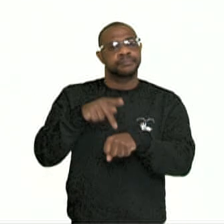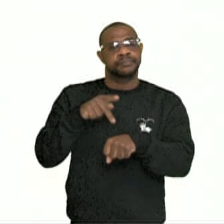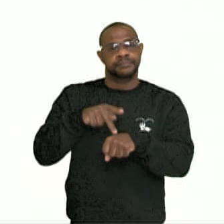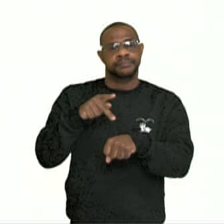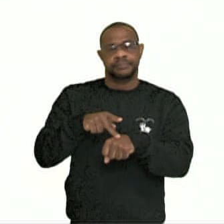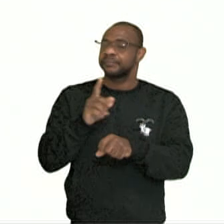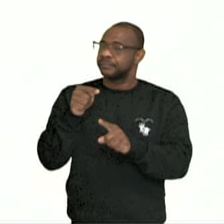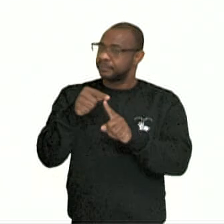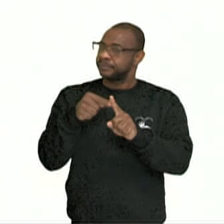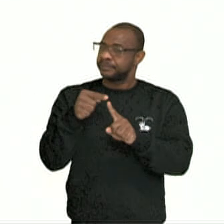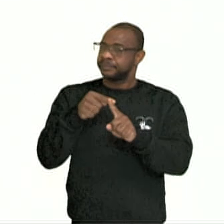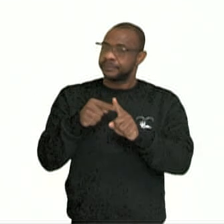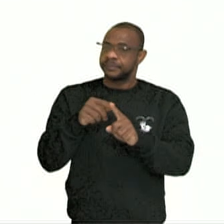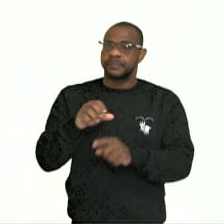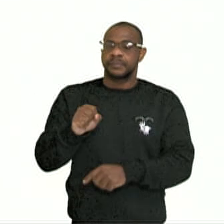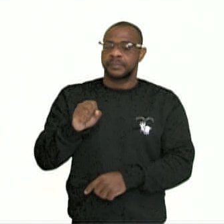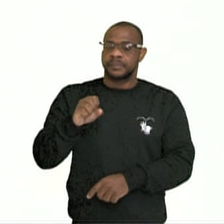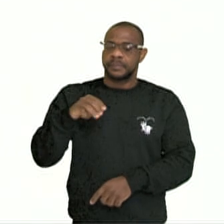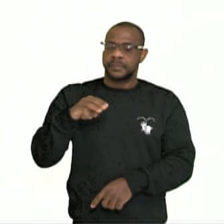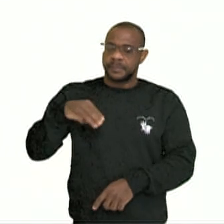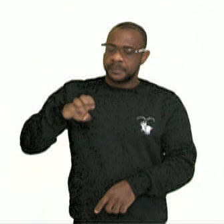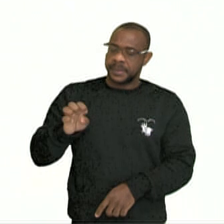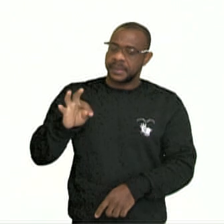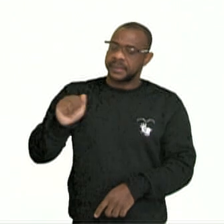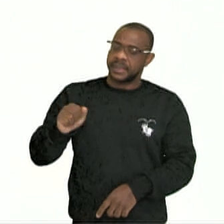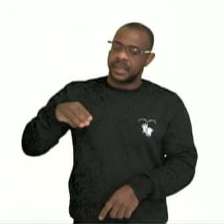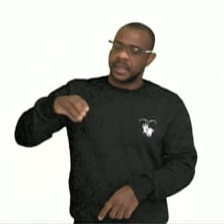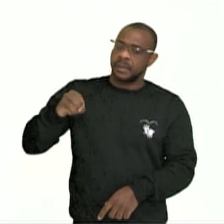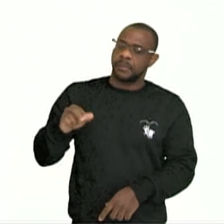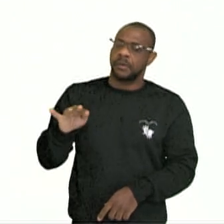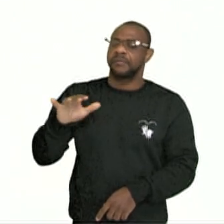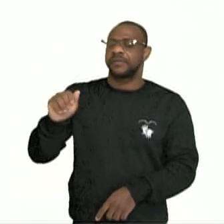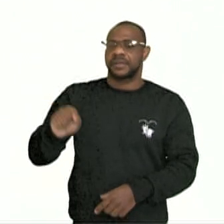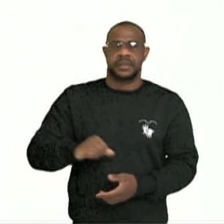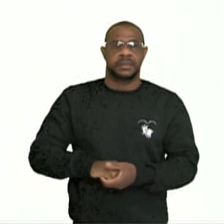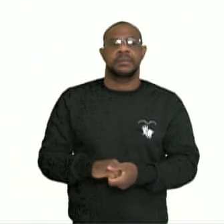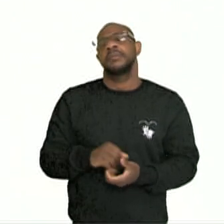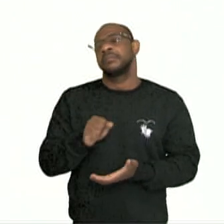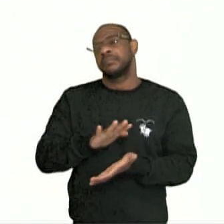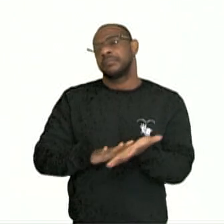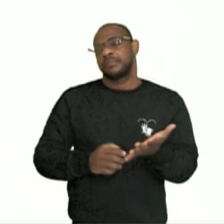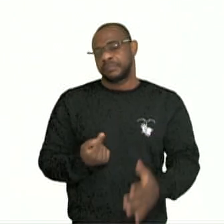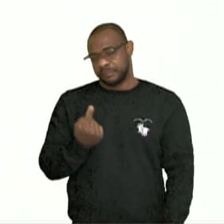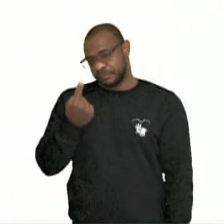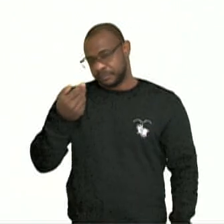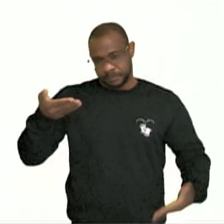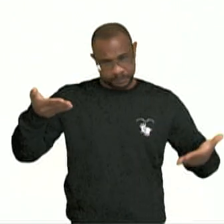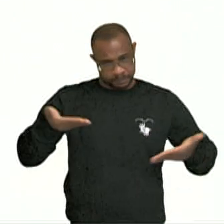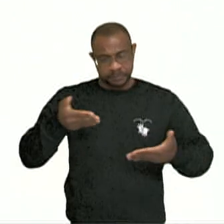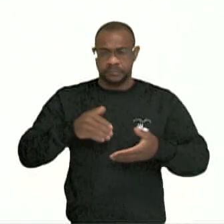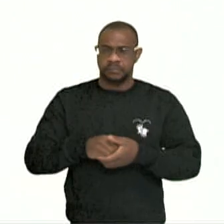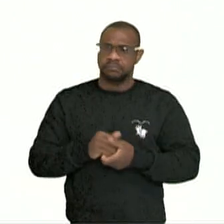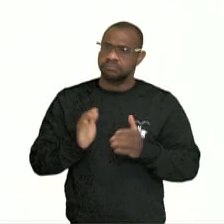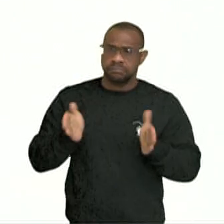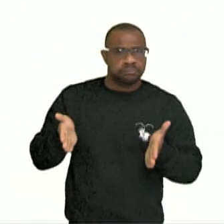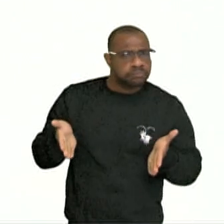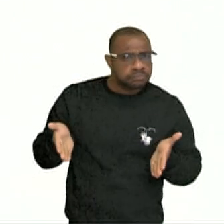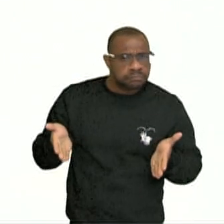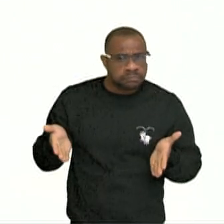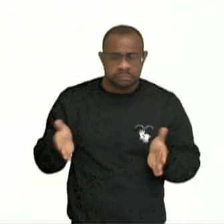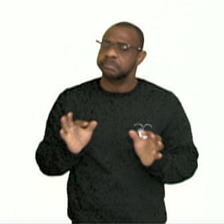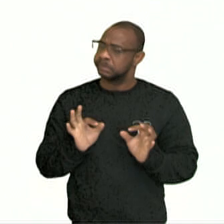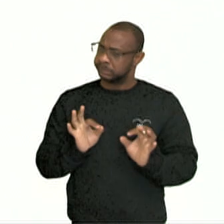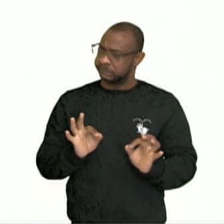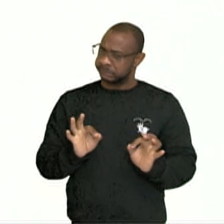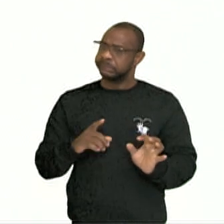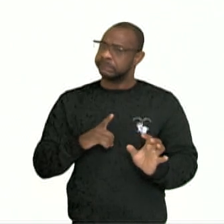desse tipo, o quê? Metamórficas. E nós vamos para a nossa primeira atividade. Mas já, Fabiano, com